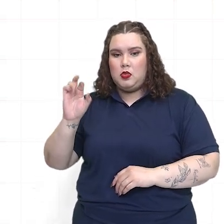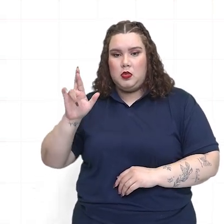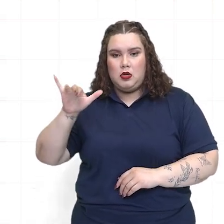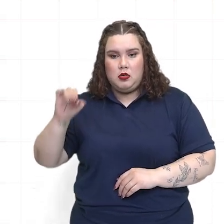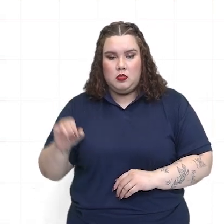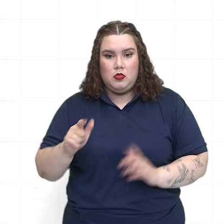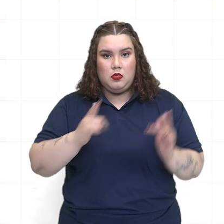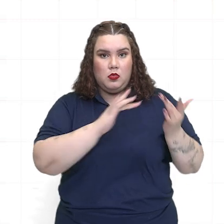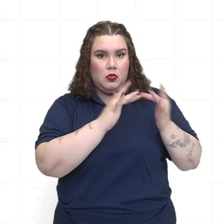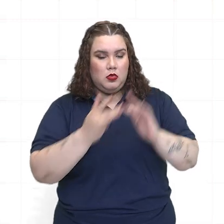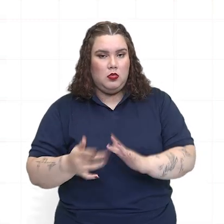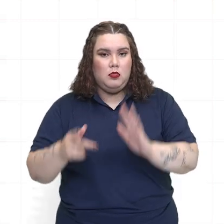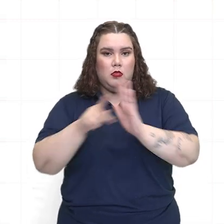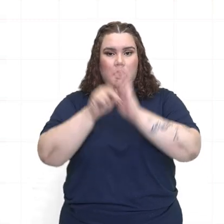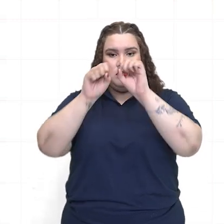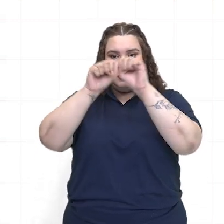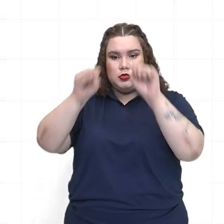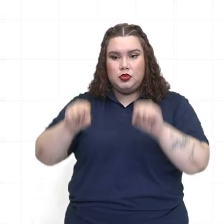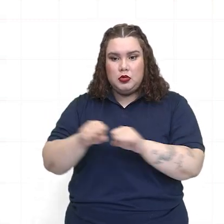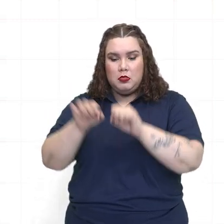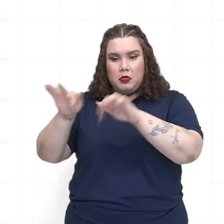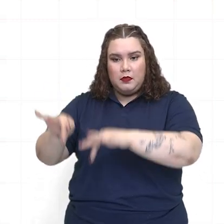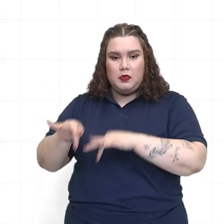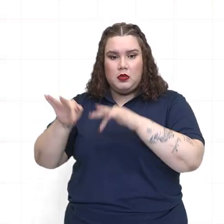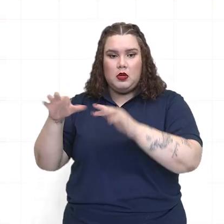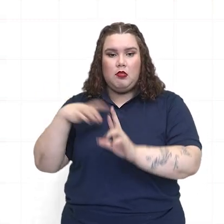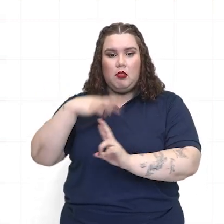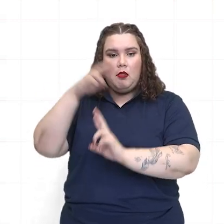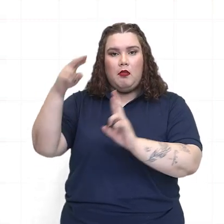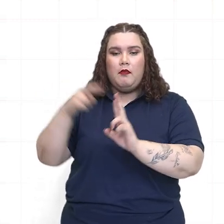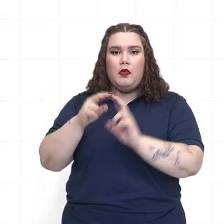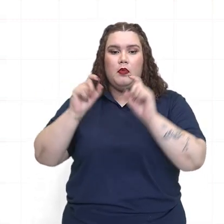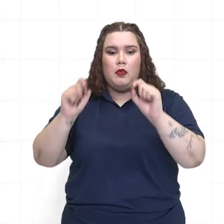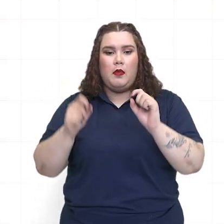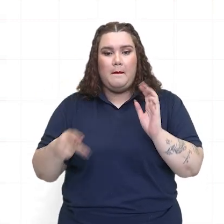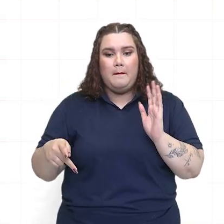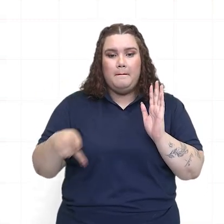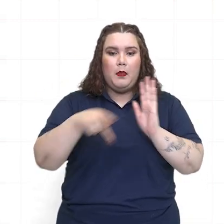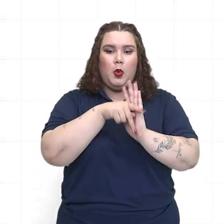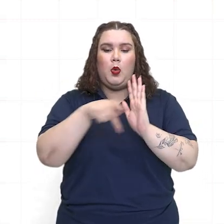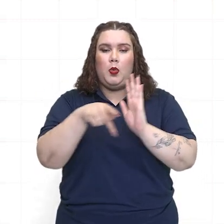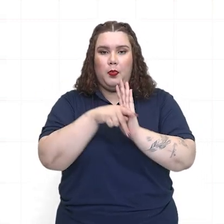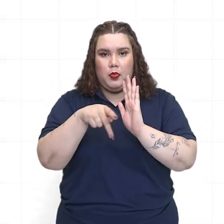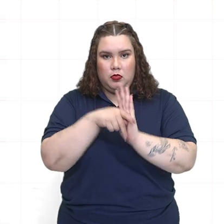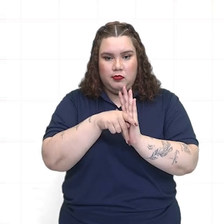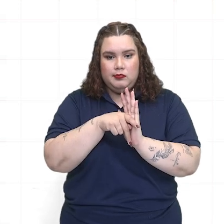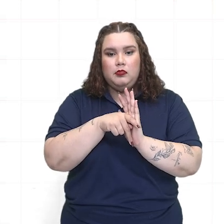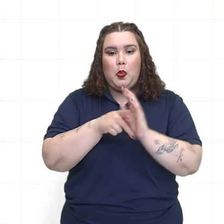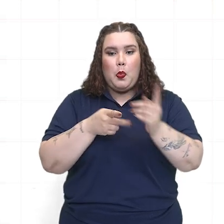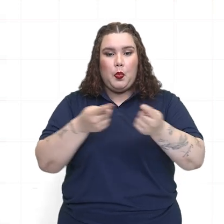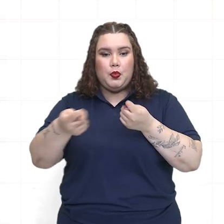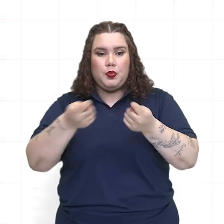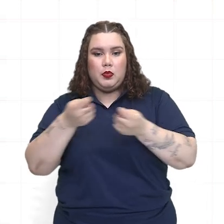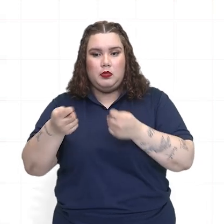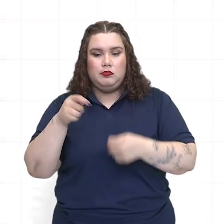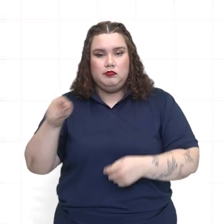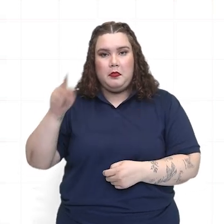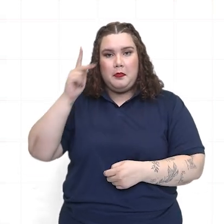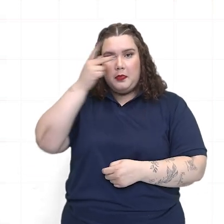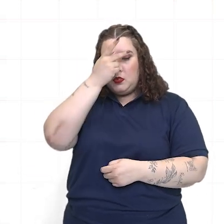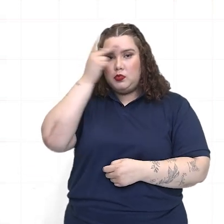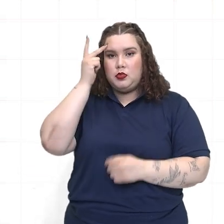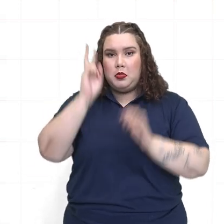do contexto feudal, vai se referir justamente à propriedade ou domínio controlado por